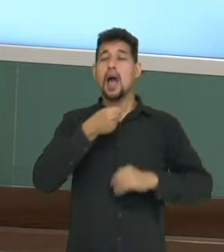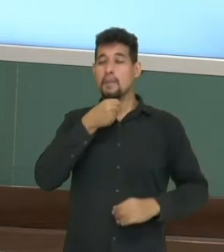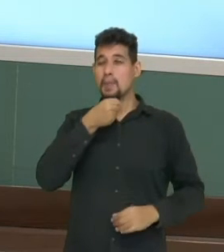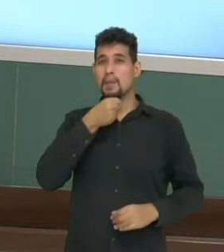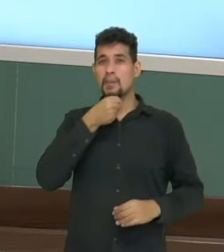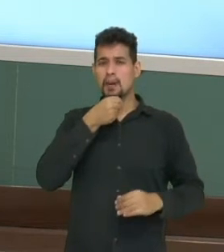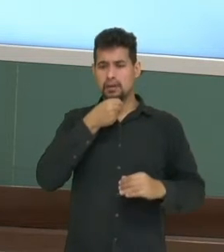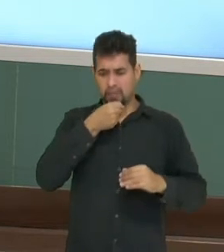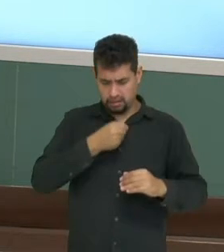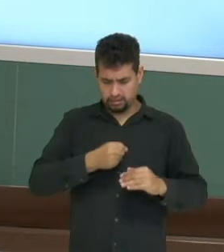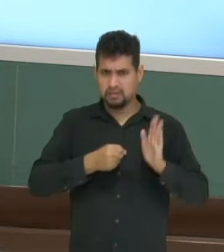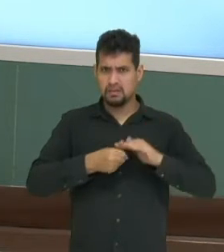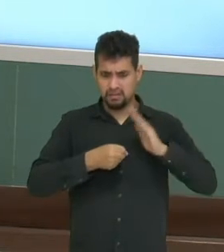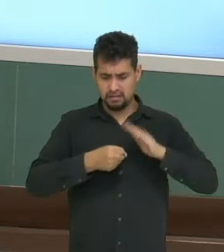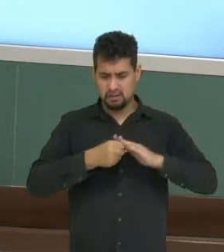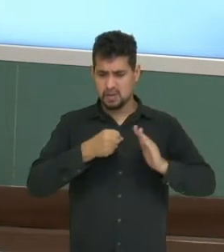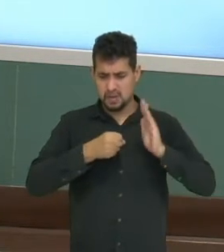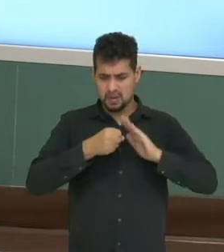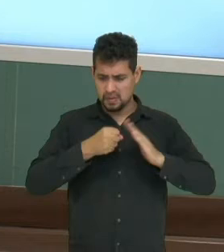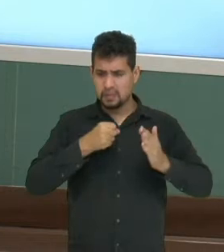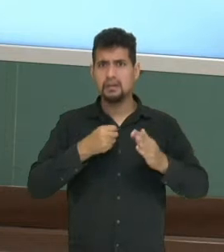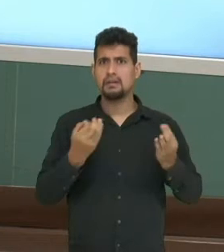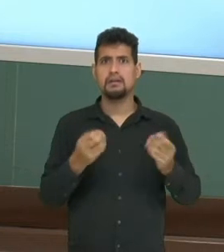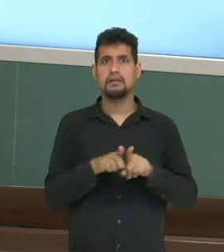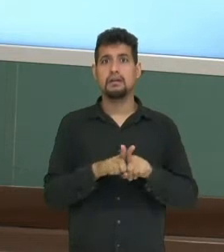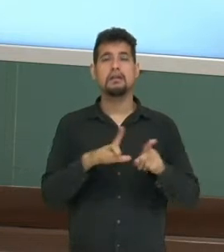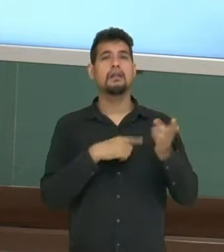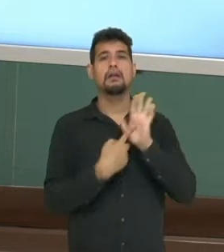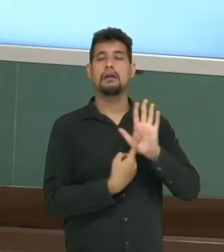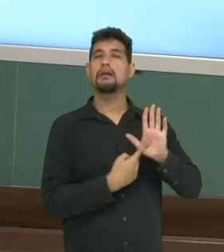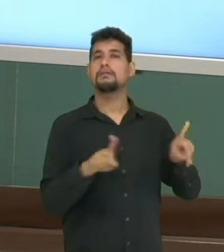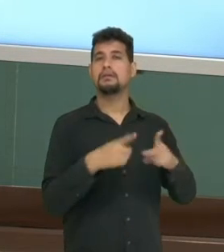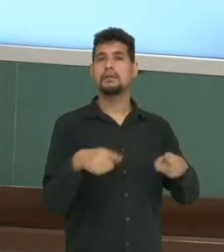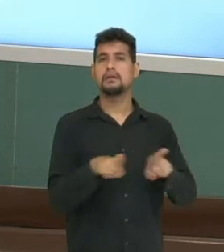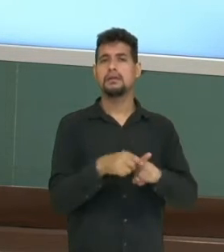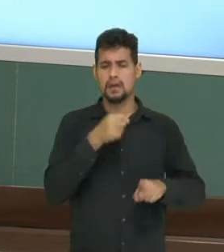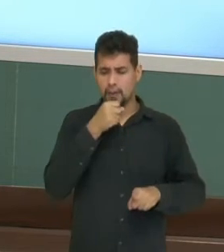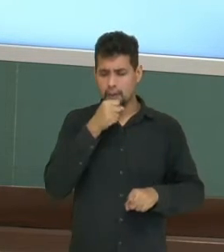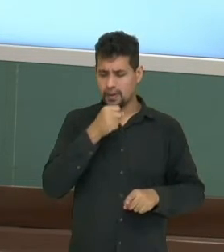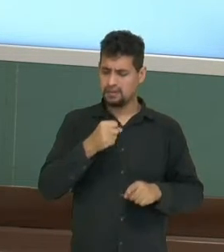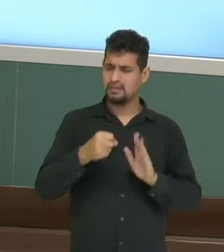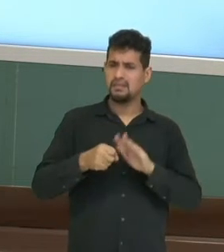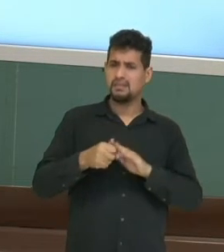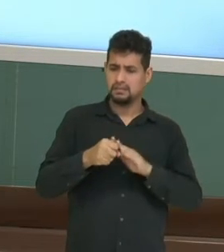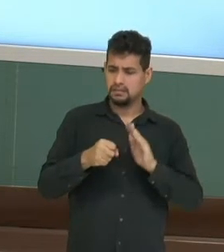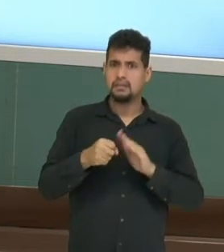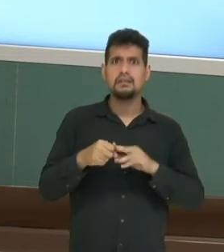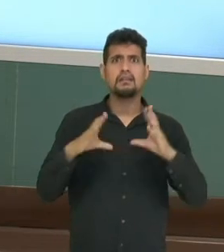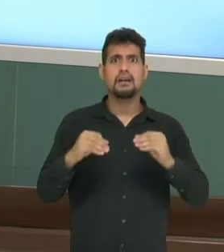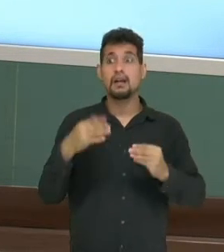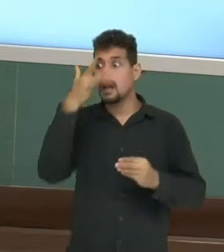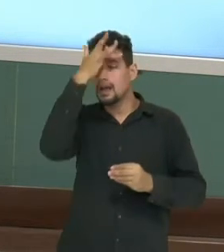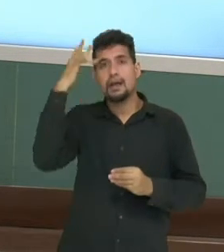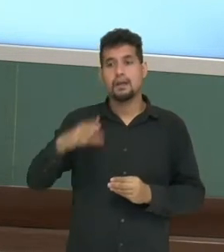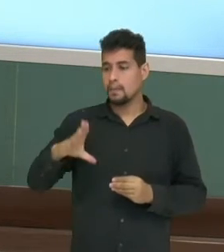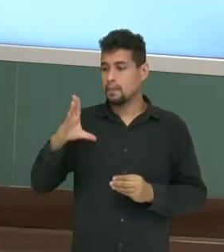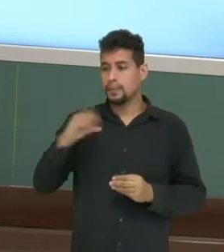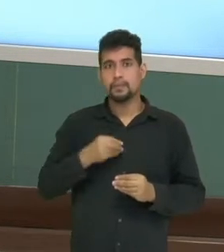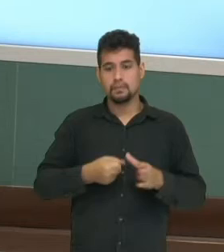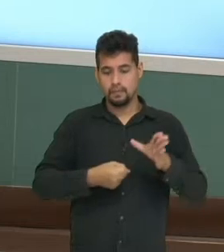microfones desligados. Na apresentação musical, os microfones deles foram desligados na música